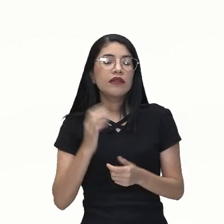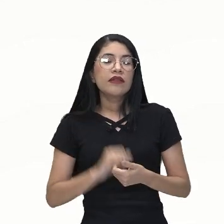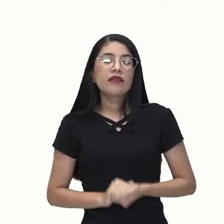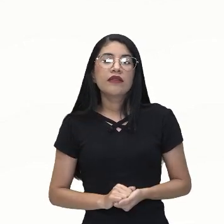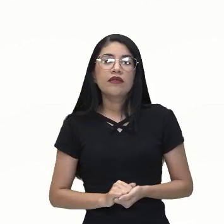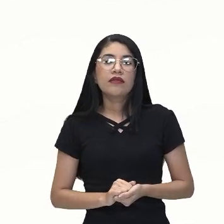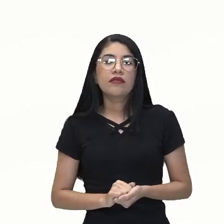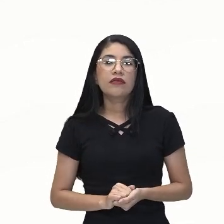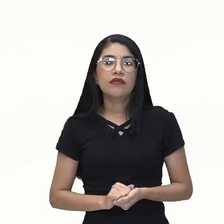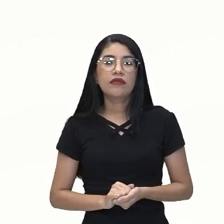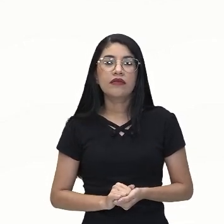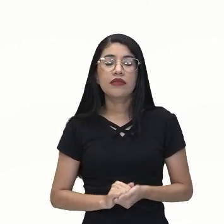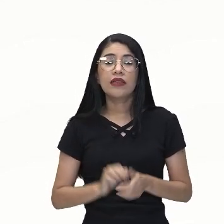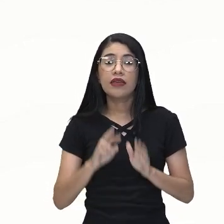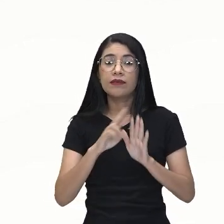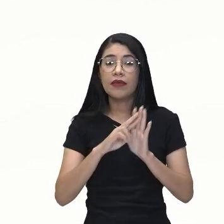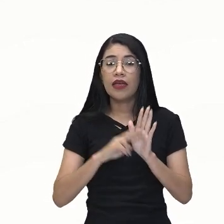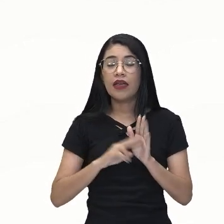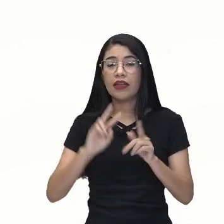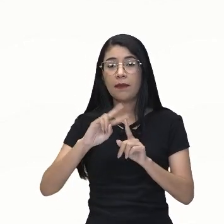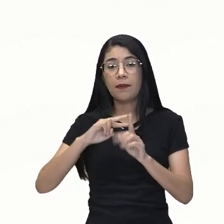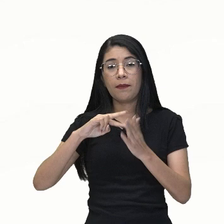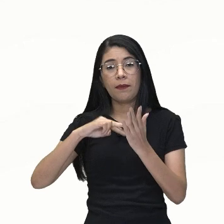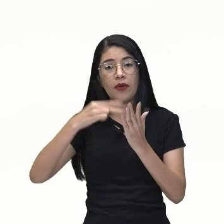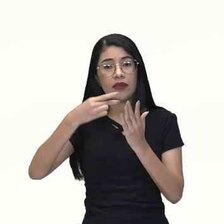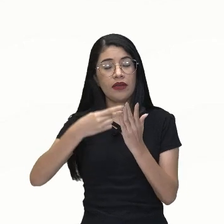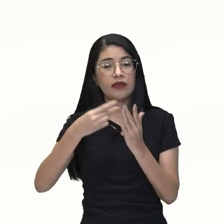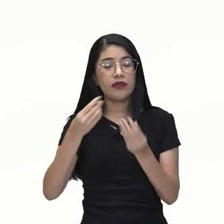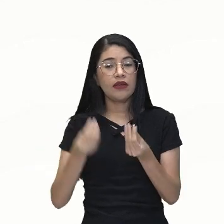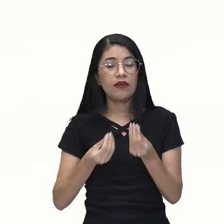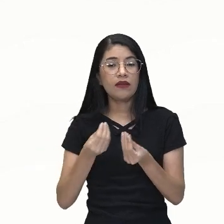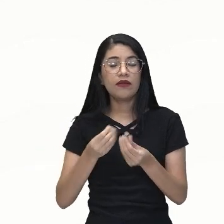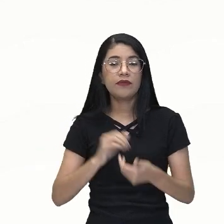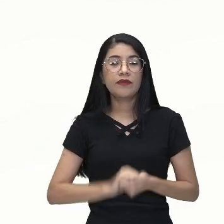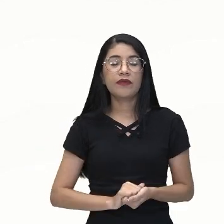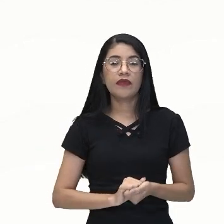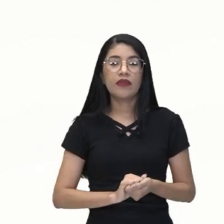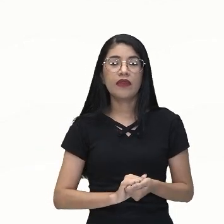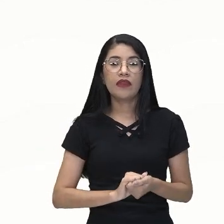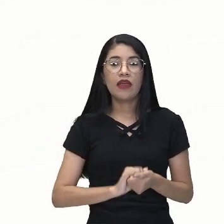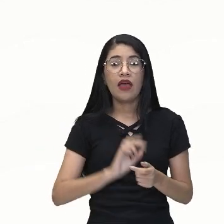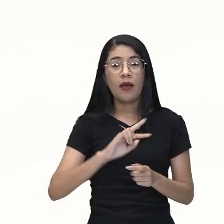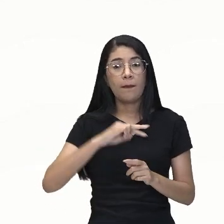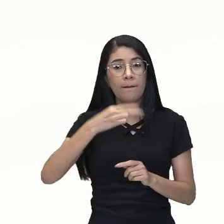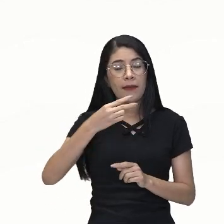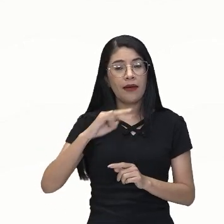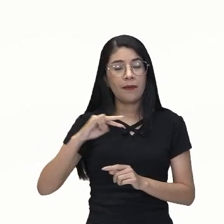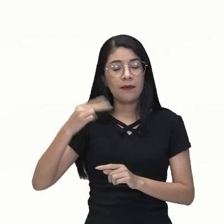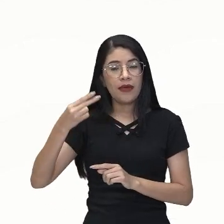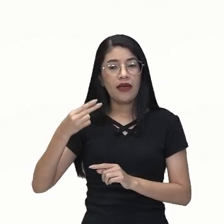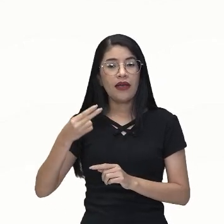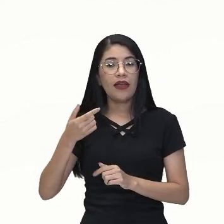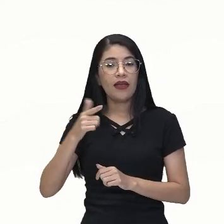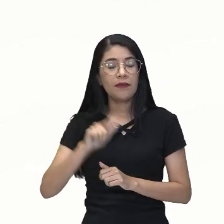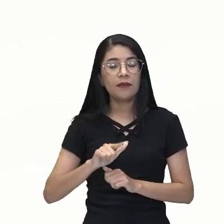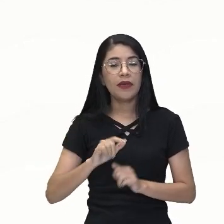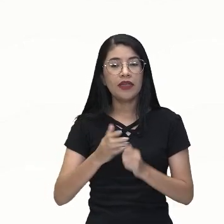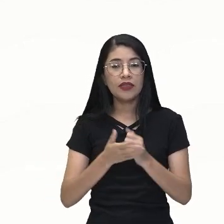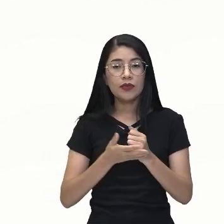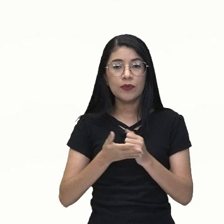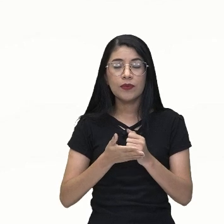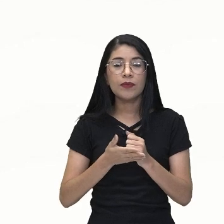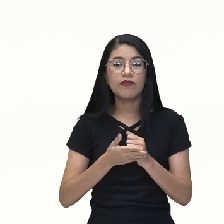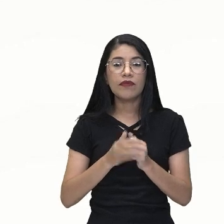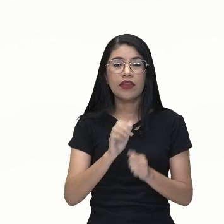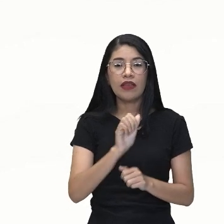gente chega naquela regra da potência, ou seja, multiplicação de bases iguais, repete a base e